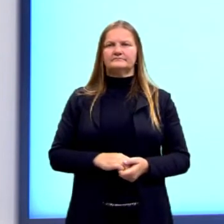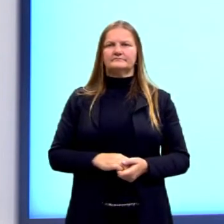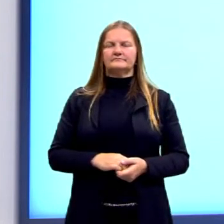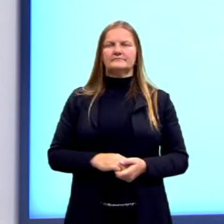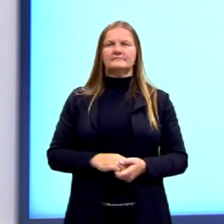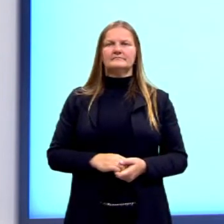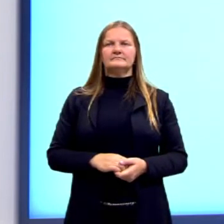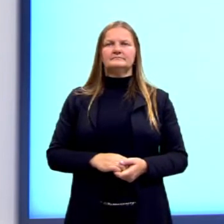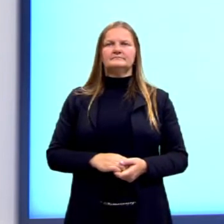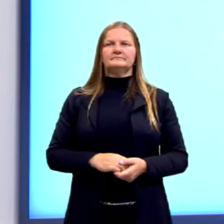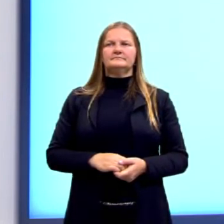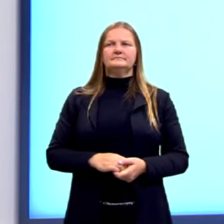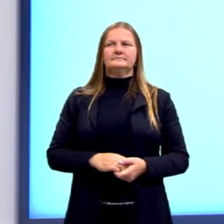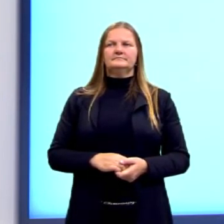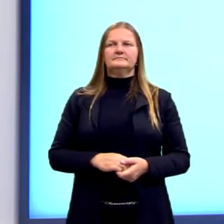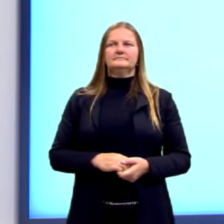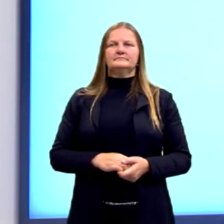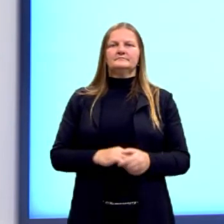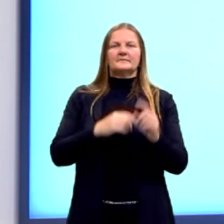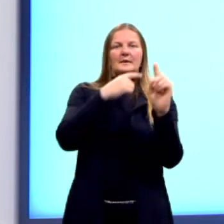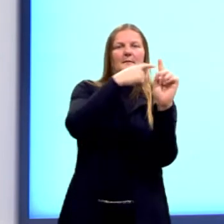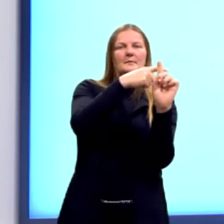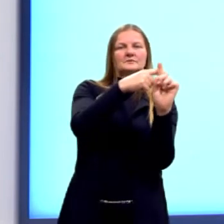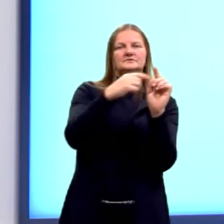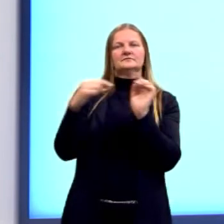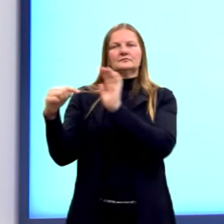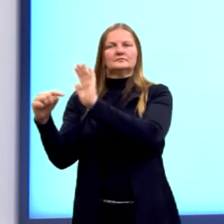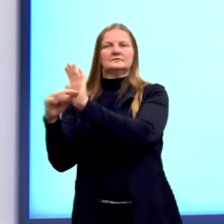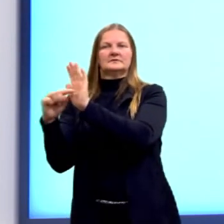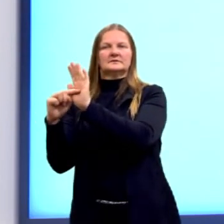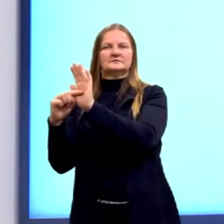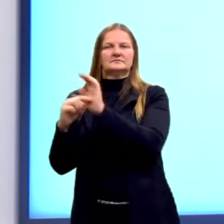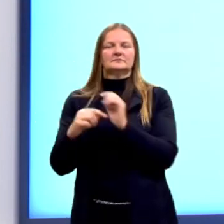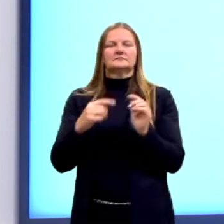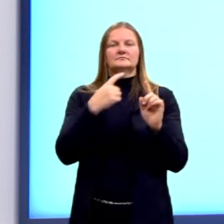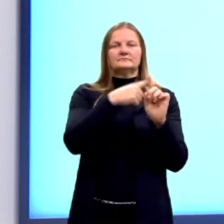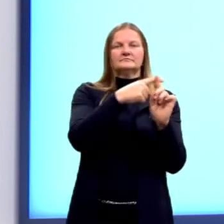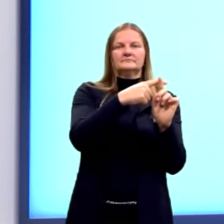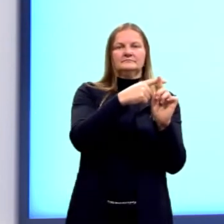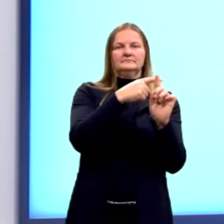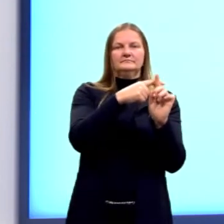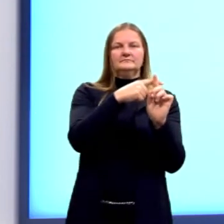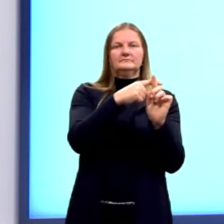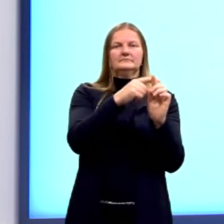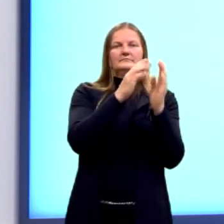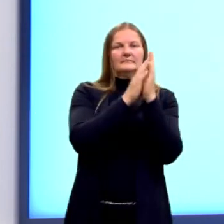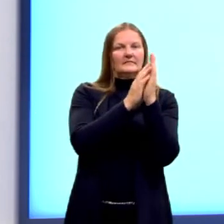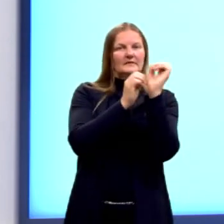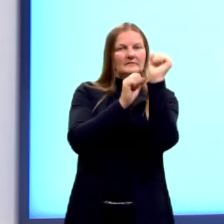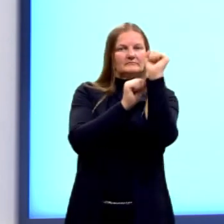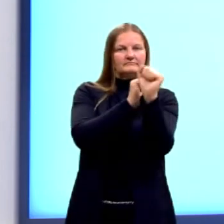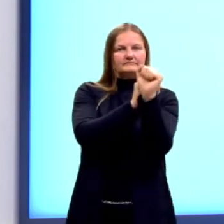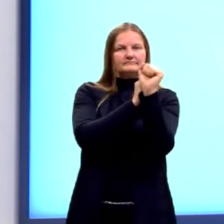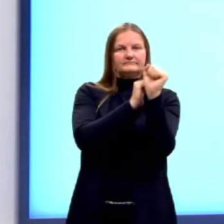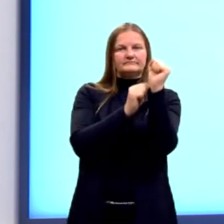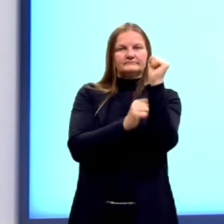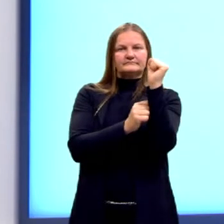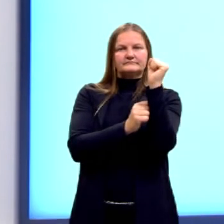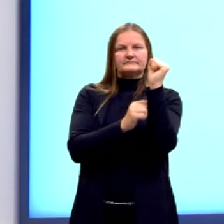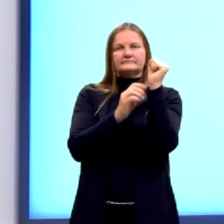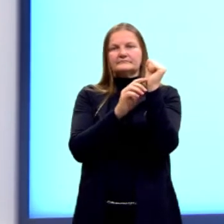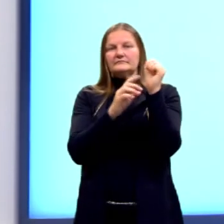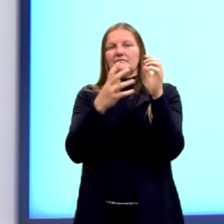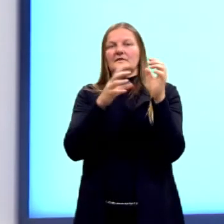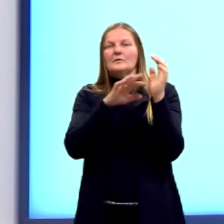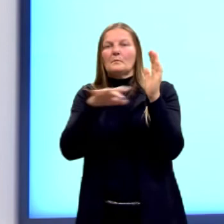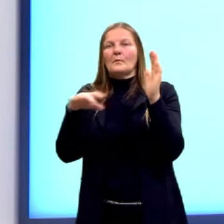a flechinha né Quer dizer então que aqui é positivo e aqui é negativo e essa carga positiva de novo ela quer ir para o o